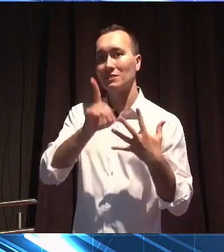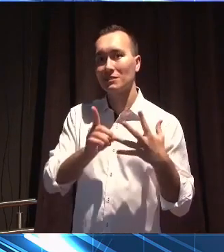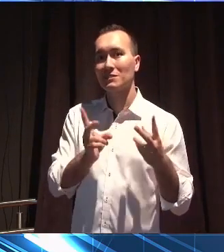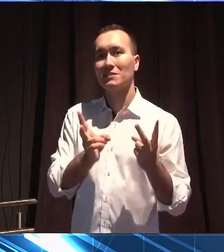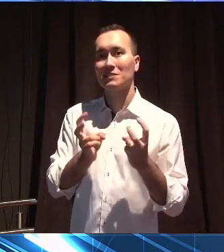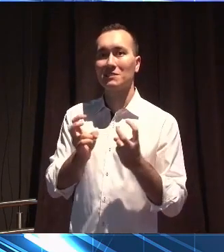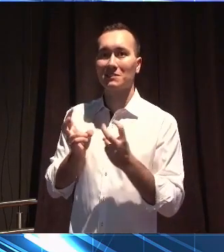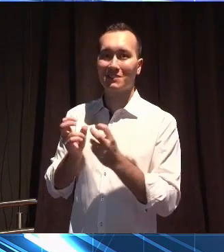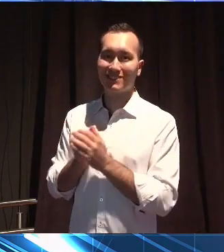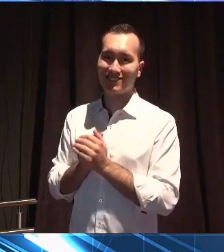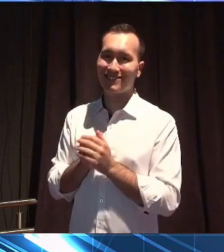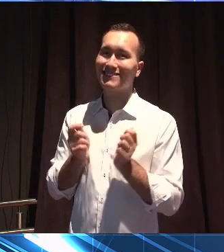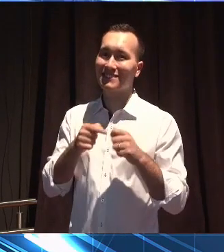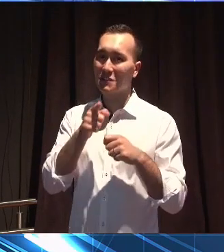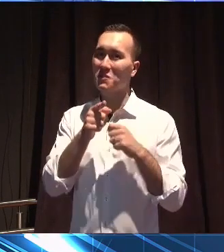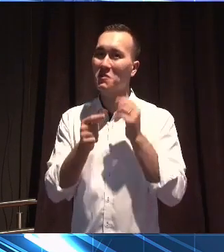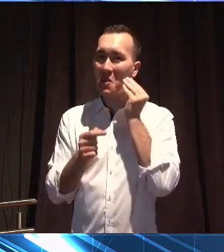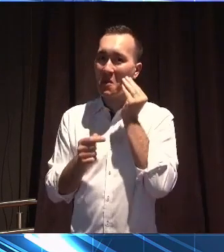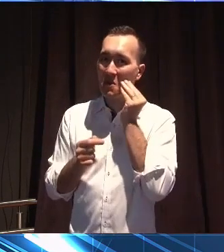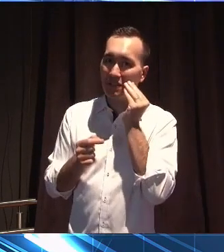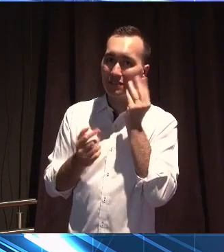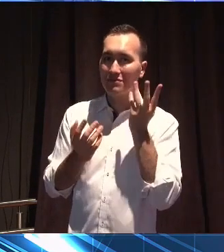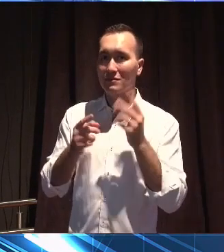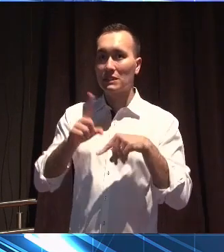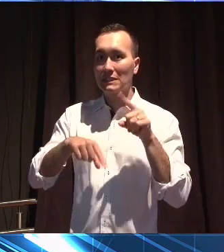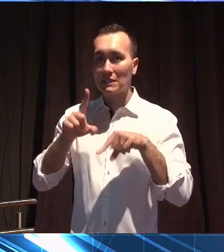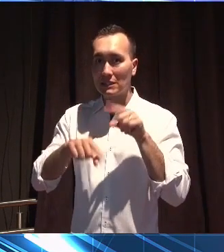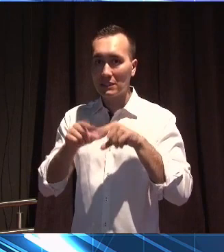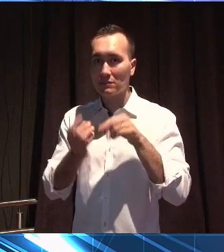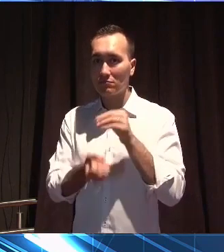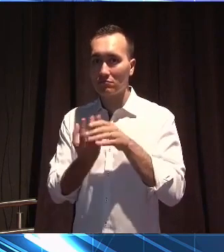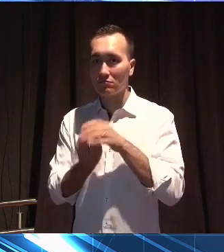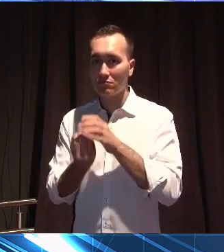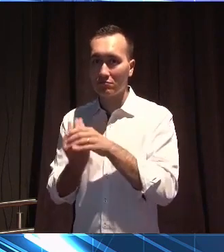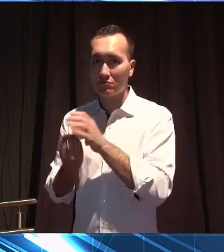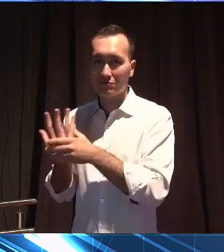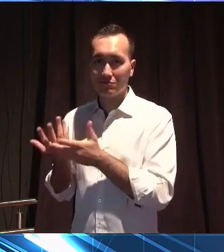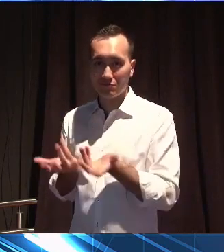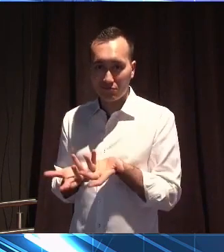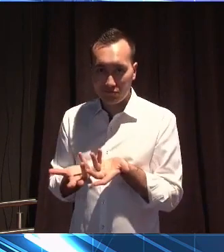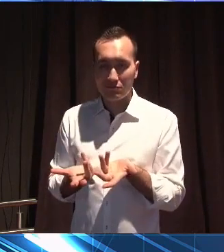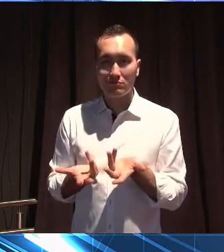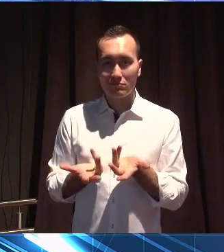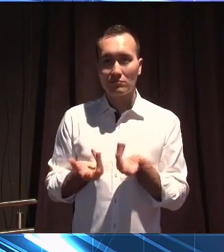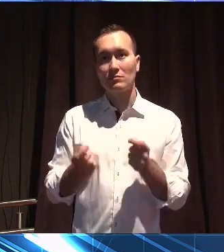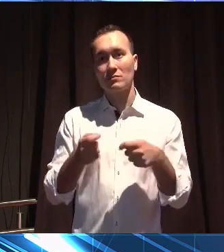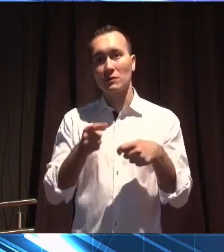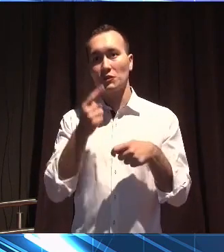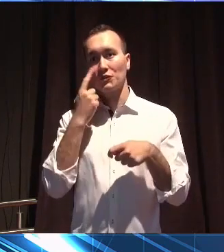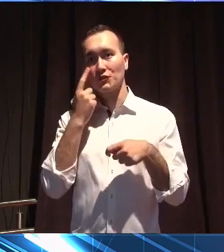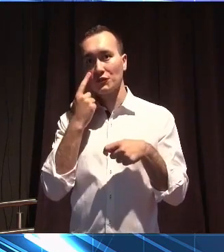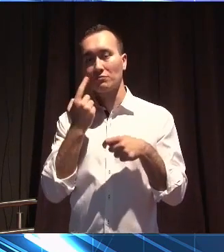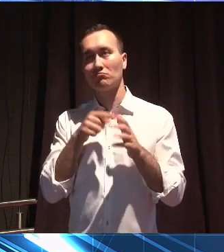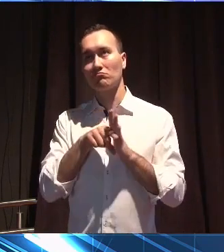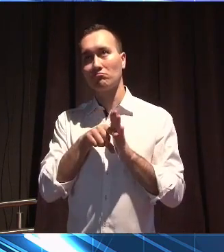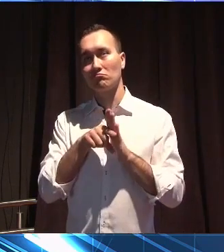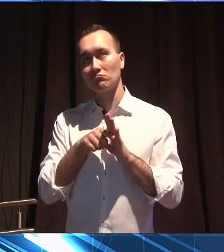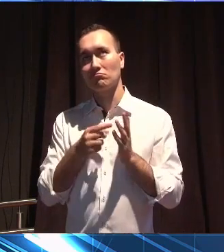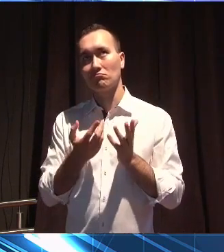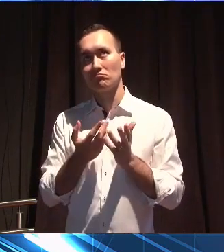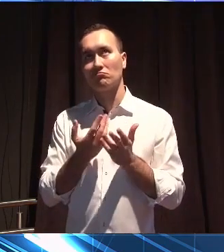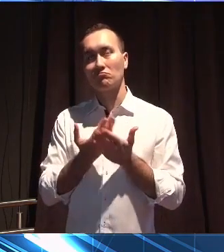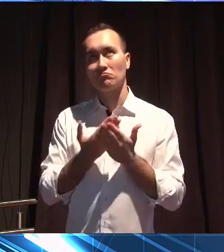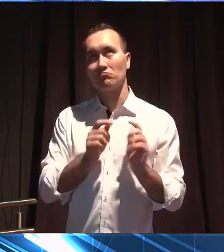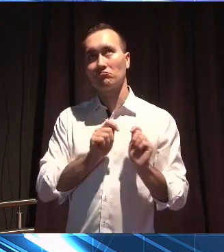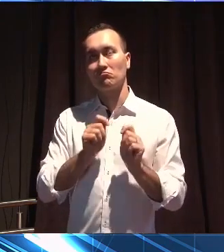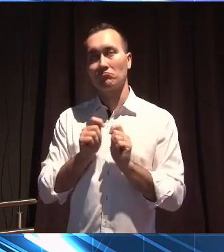pode fazer essa brincadeira em casa. Tu pode criar um produto com isso, tu começa a ver um valor externo e acessível. E aqui eu também